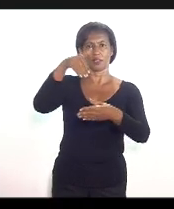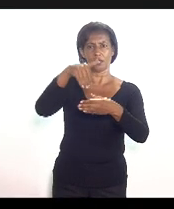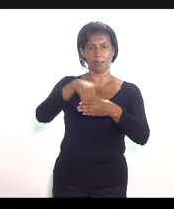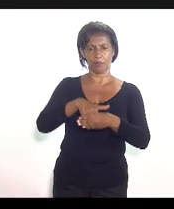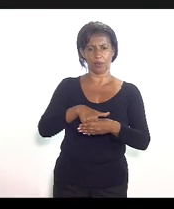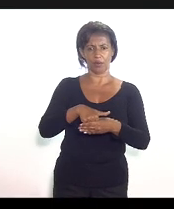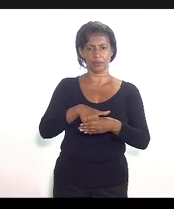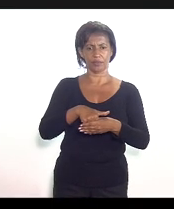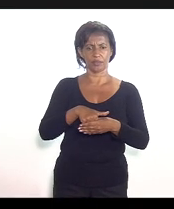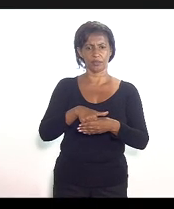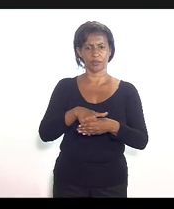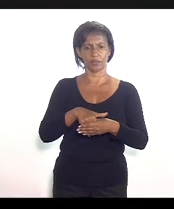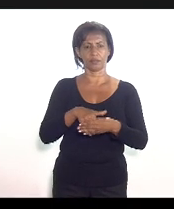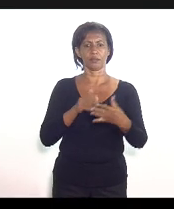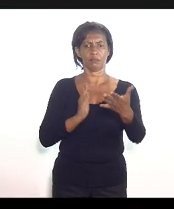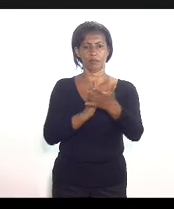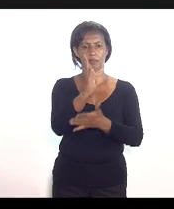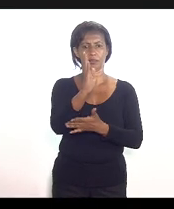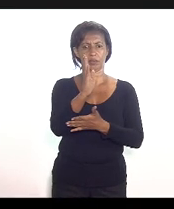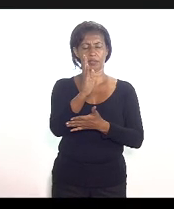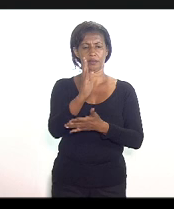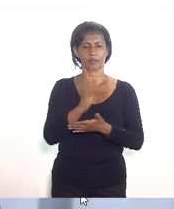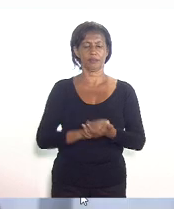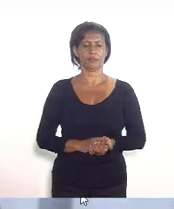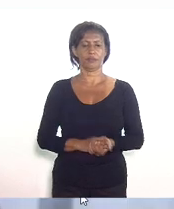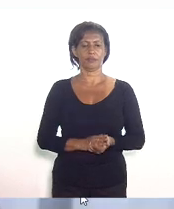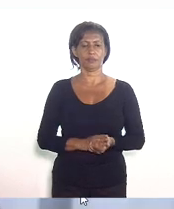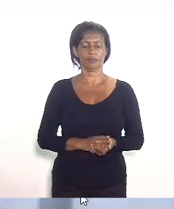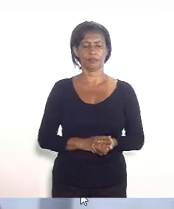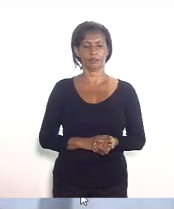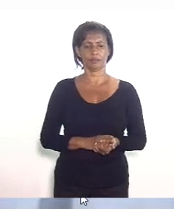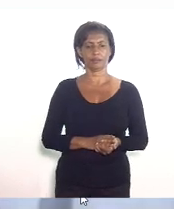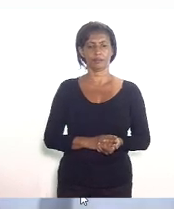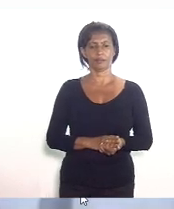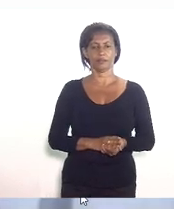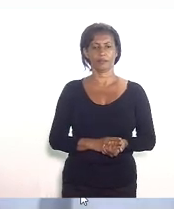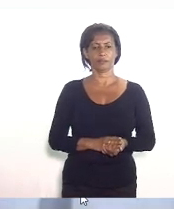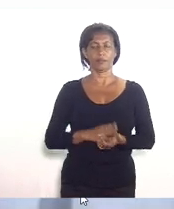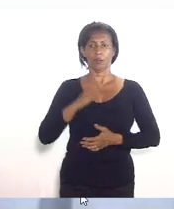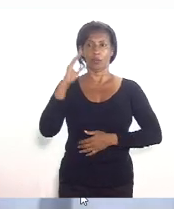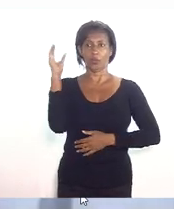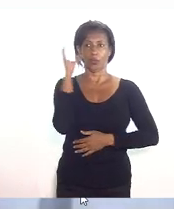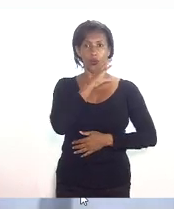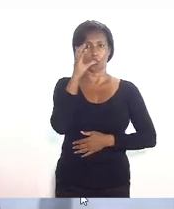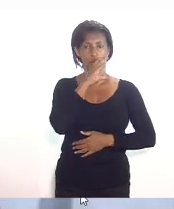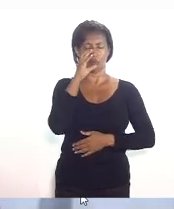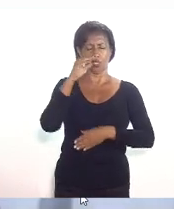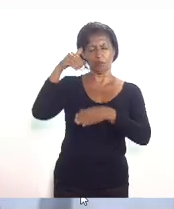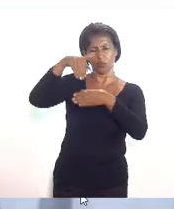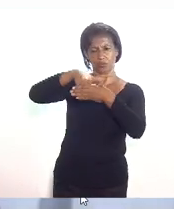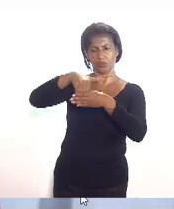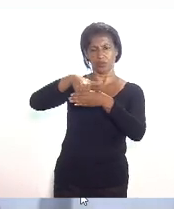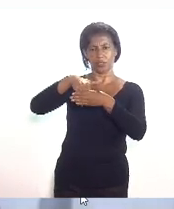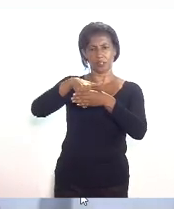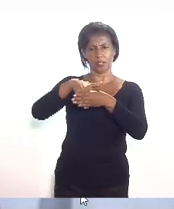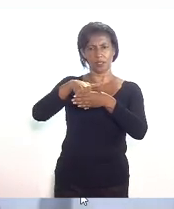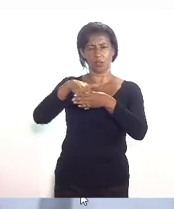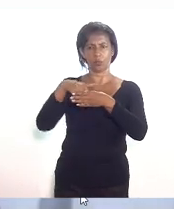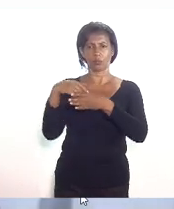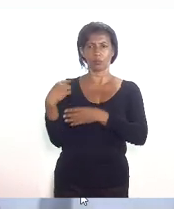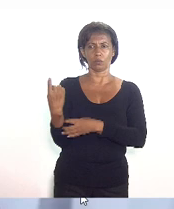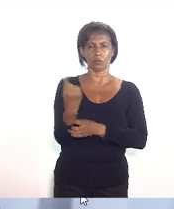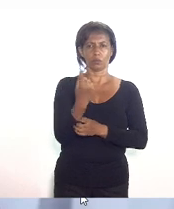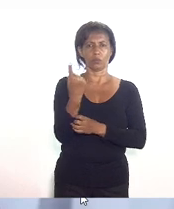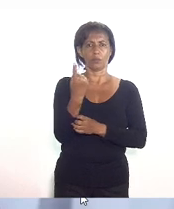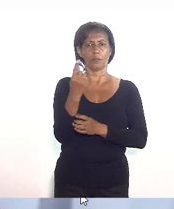permaneçam como estão, aprovado. Vai ao autógrafo. Em regime de urgência, em votação e discussão única, projeto de